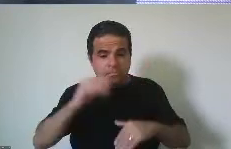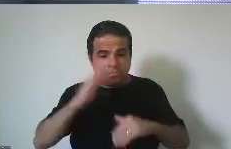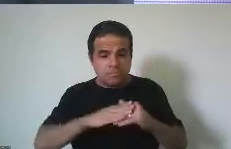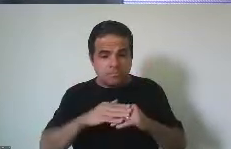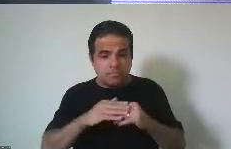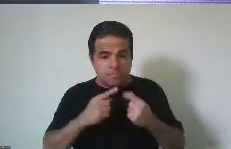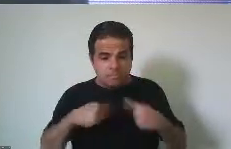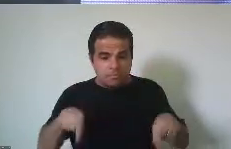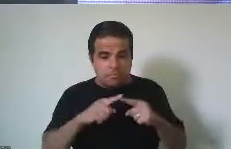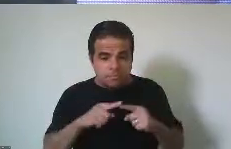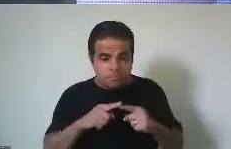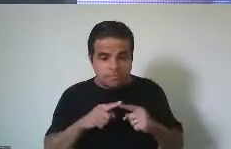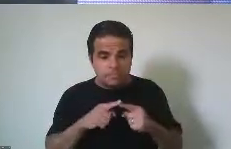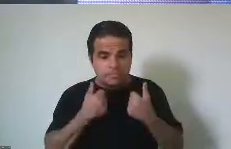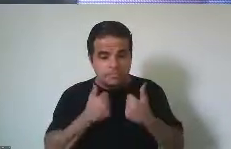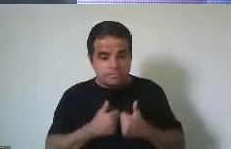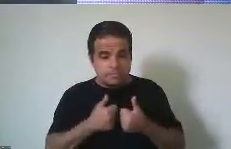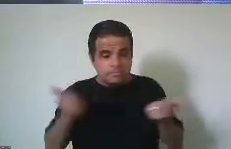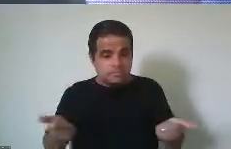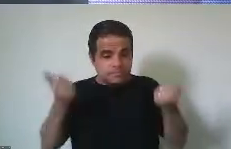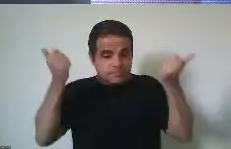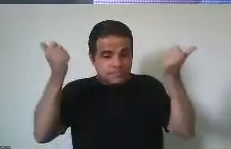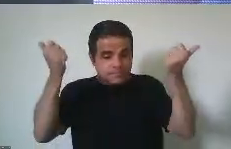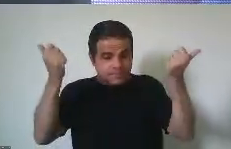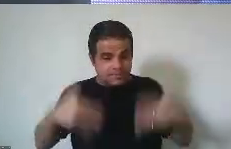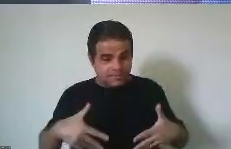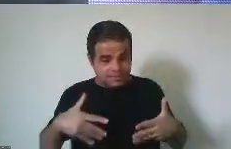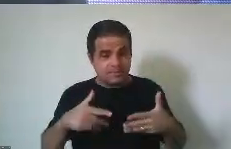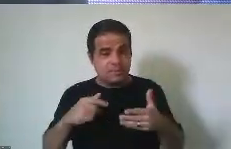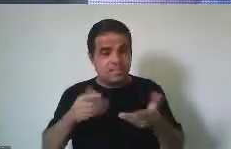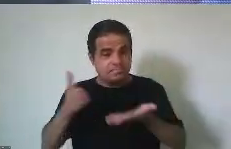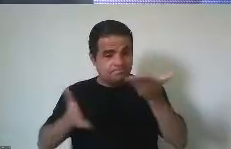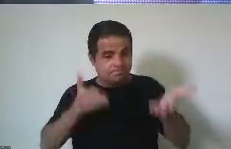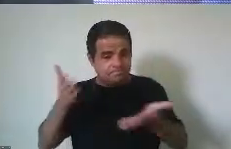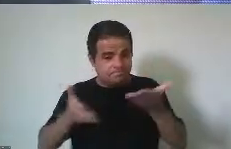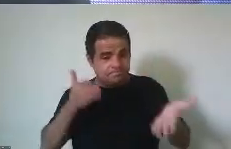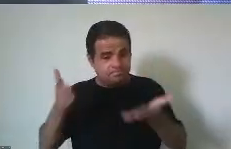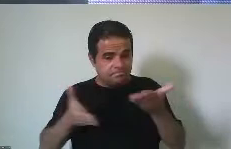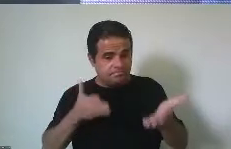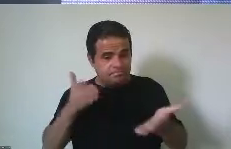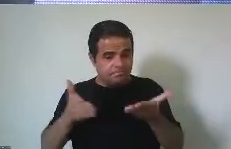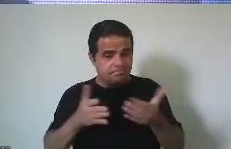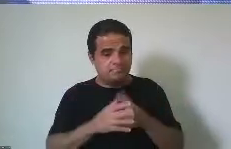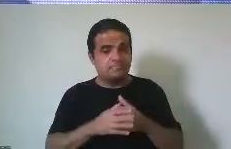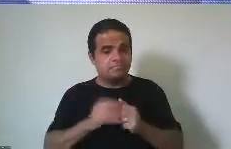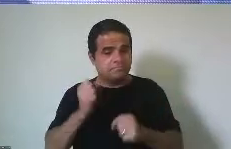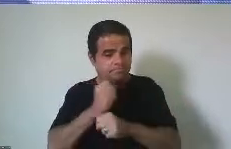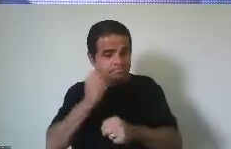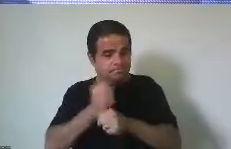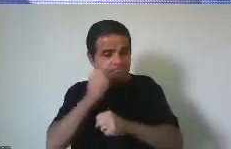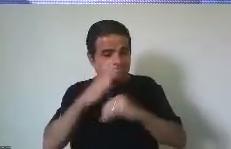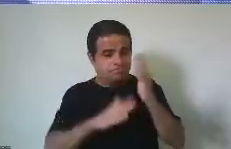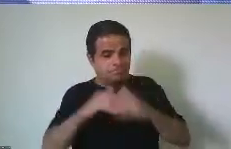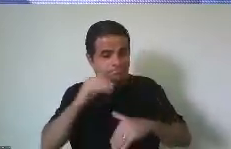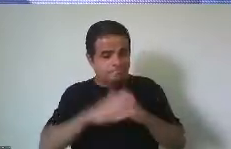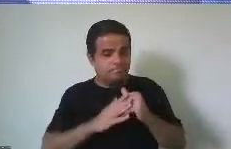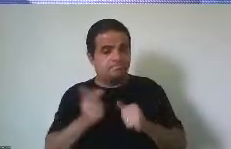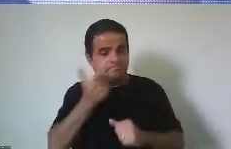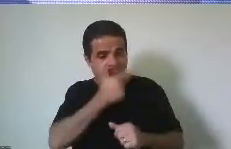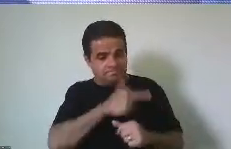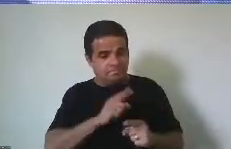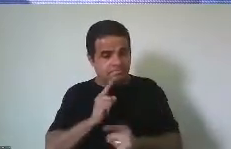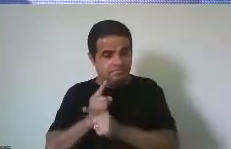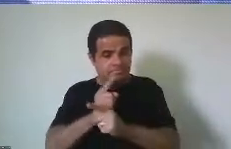aquele traçado Onde o amor onde vamos construir a linha façamos cientificação de